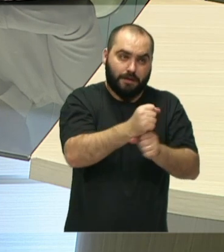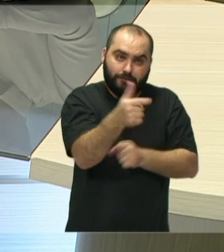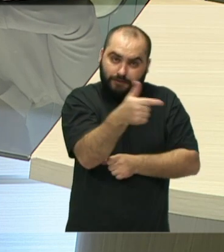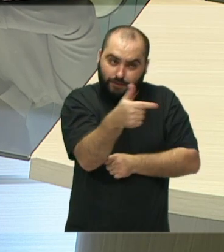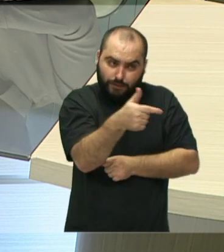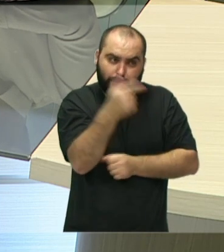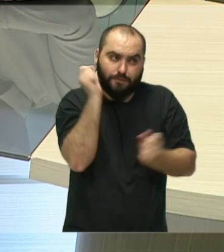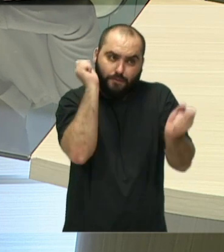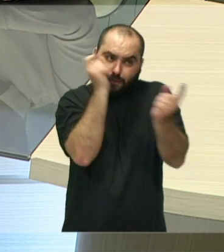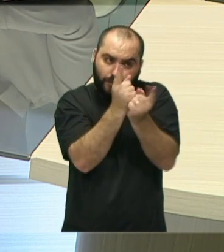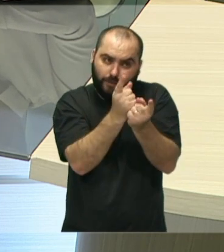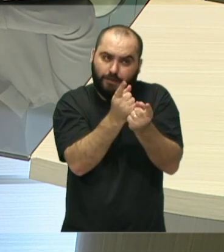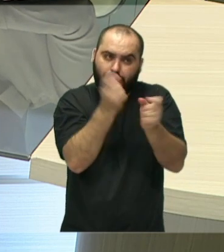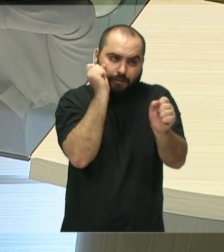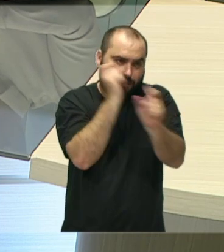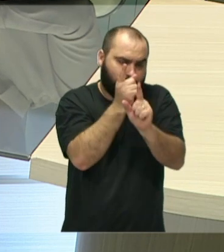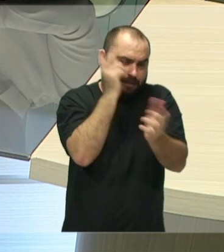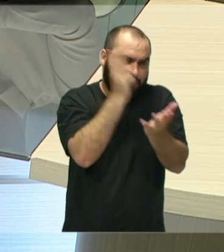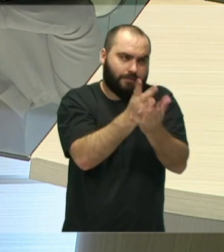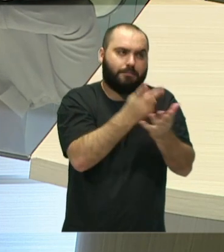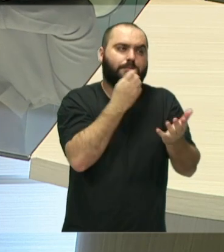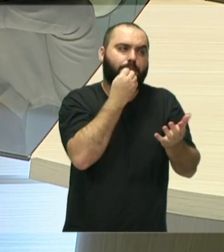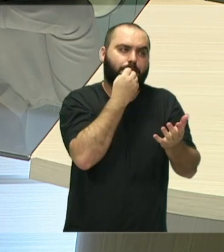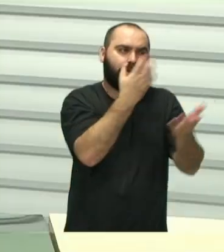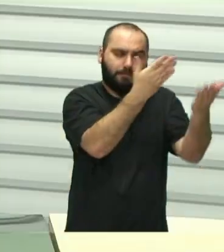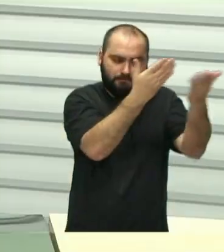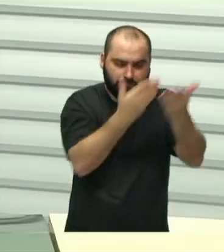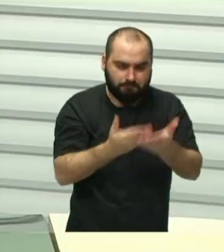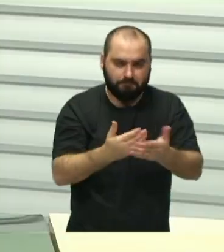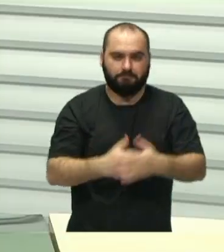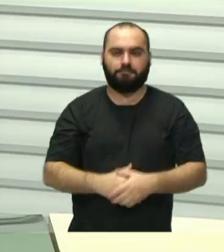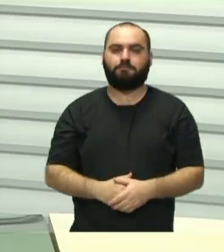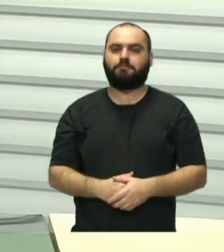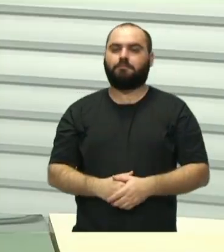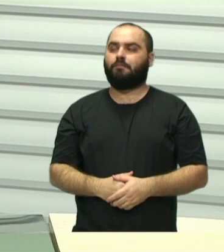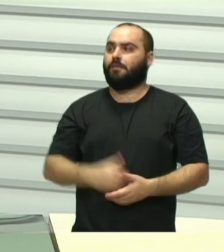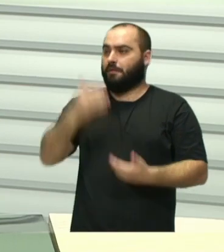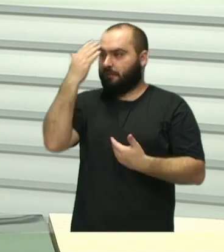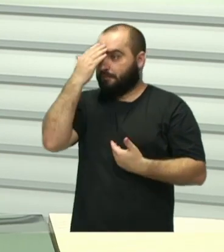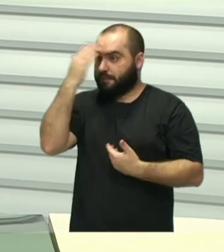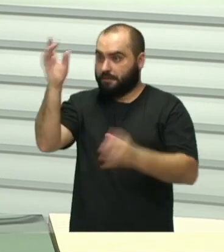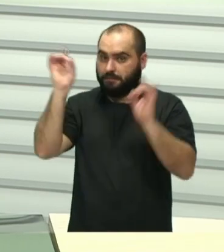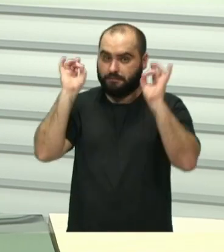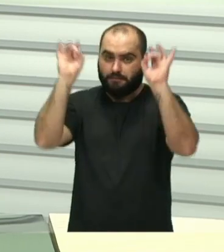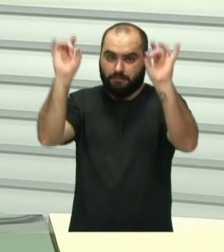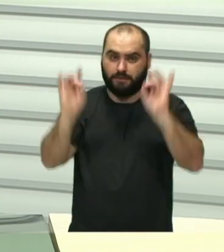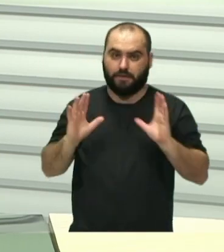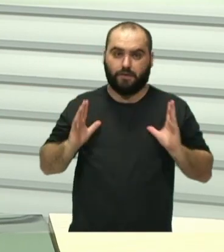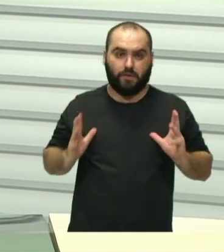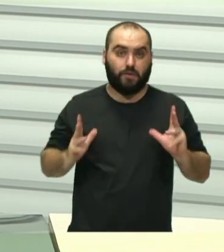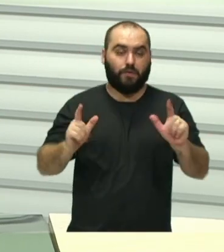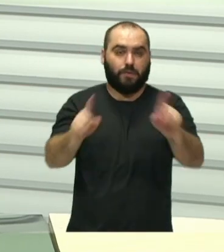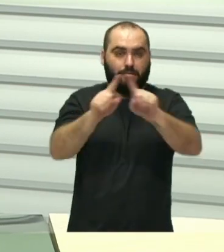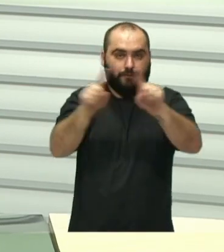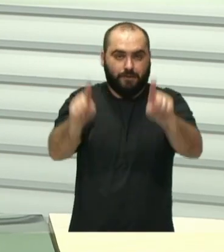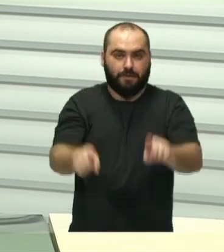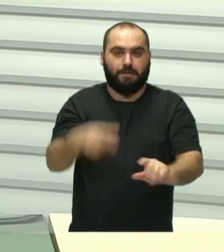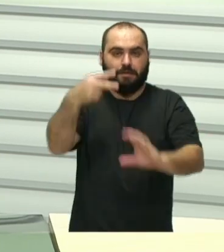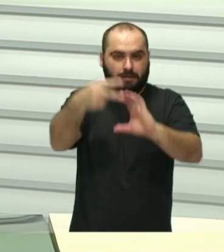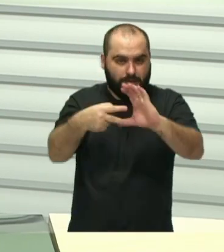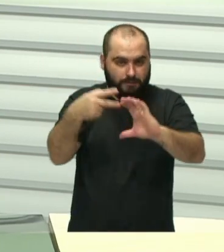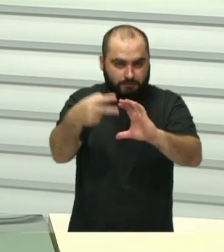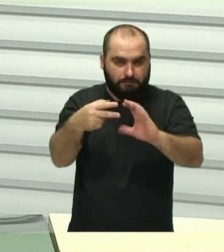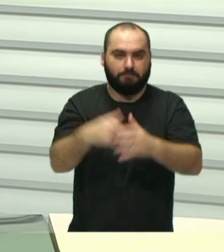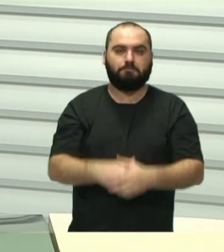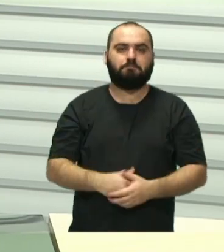2022 e o Senhor seja sempre bem-vindo ao fala Presidente eu quero fazer um agradecimento especial também a todos colaboradores da TV Câmara